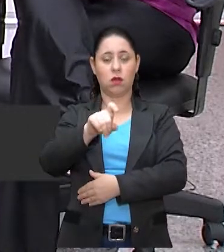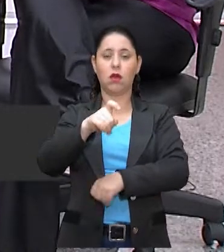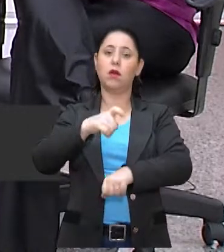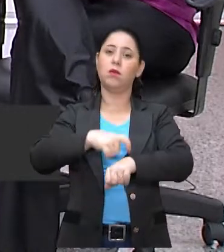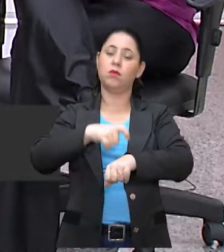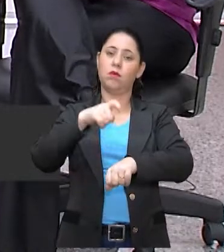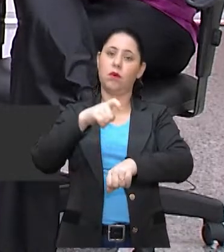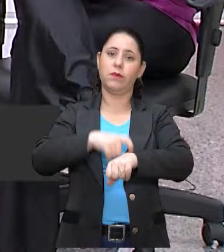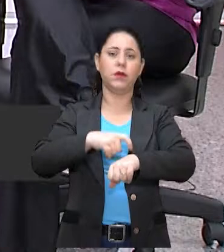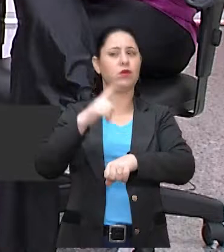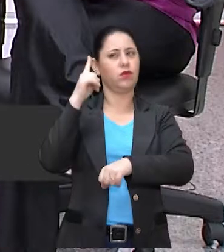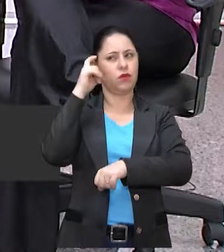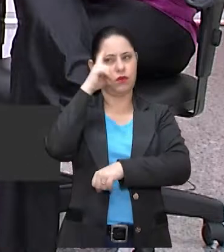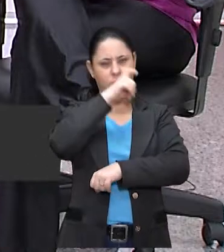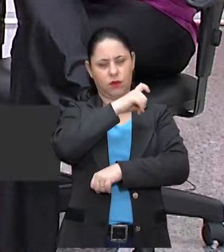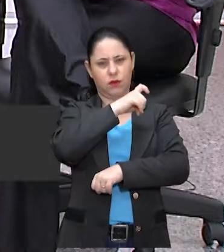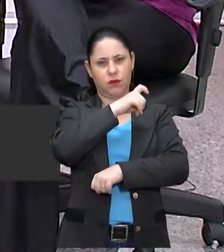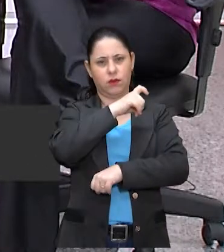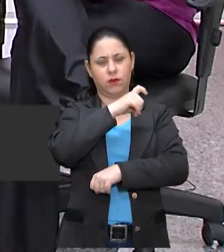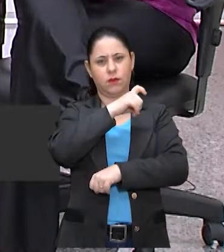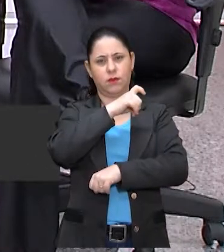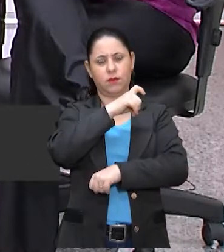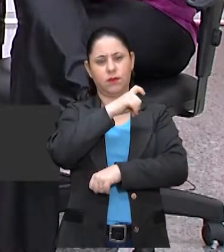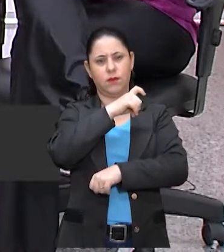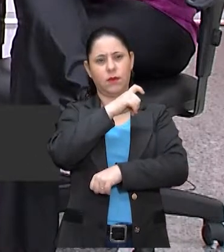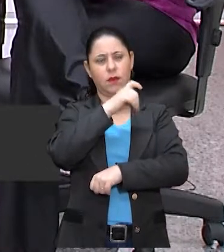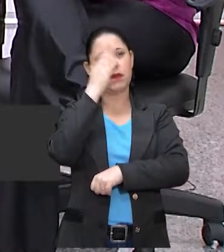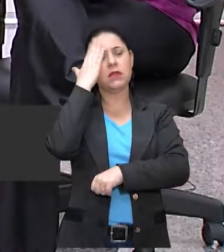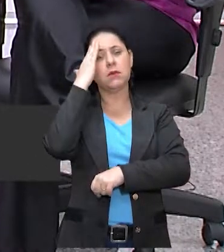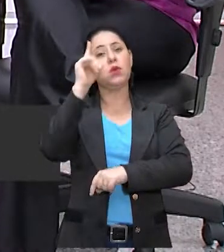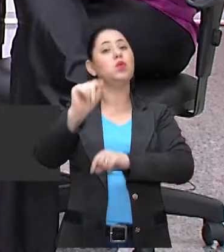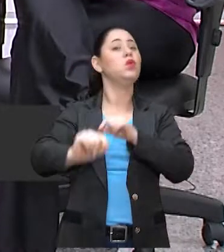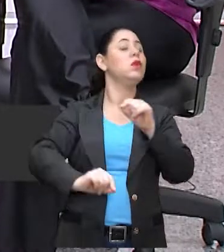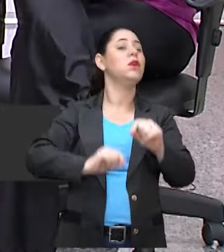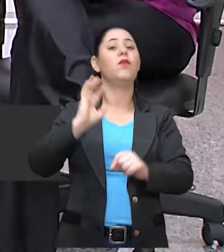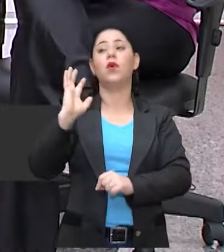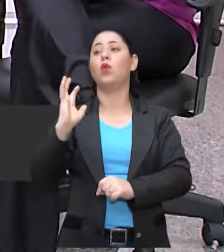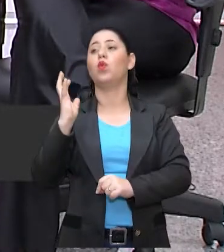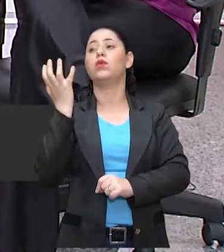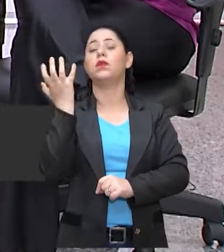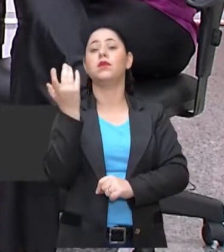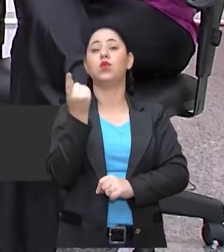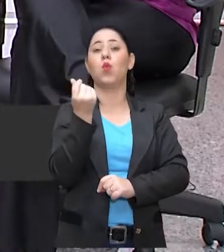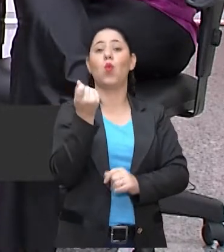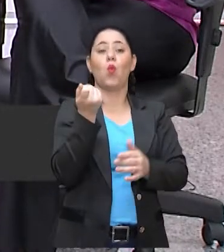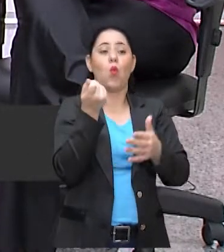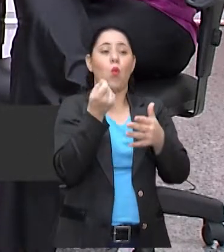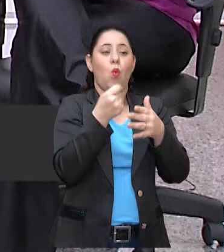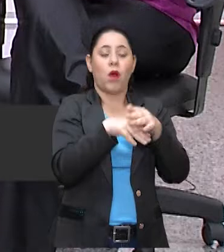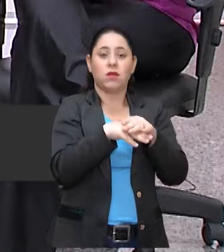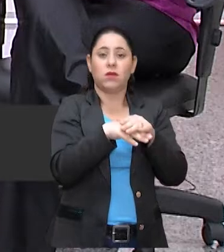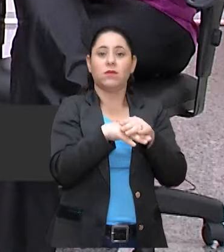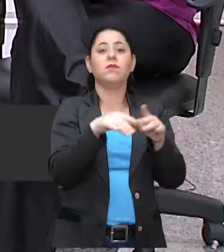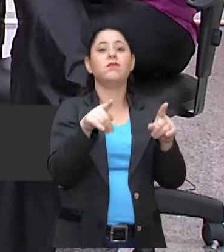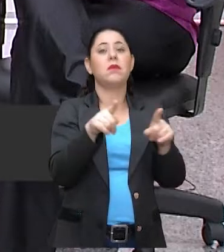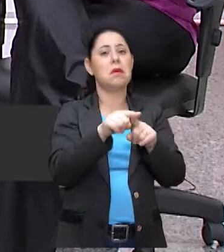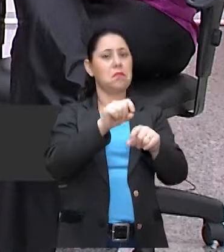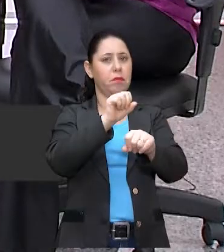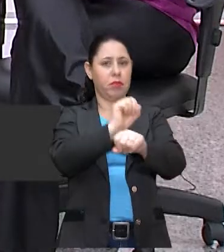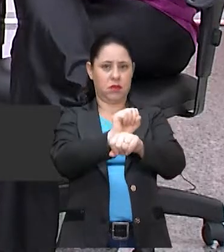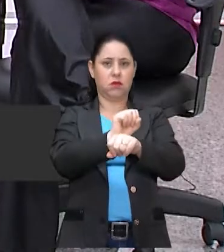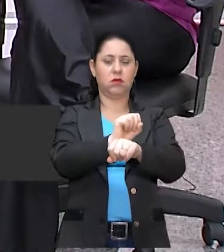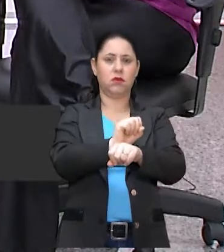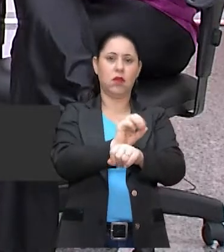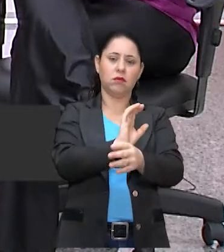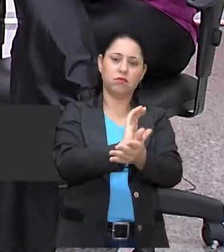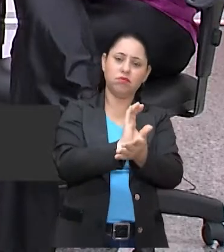delicado, né? Para saber o que vai acontecer. Então, assim, os investimentos também precisam ser freados,